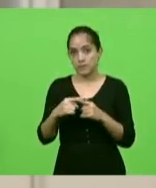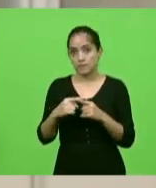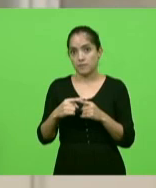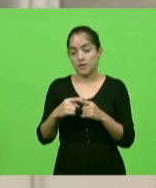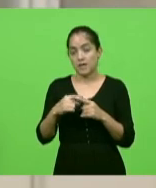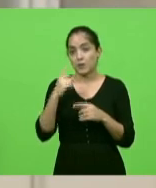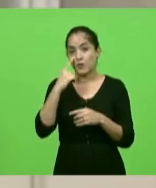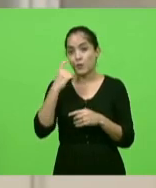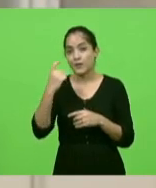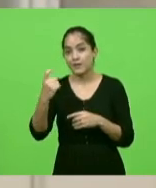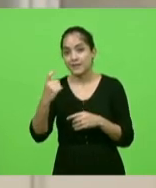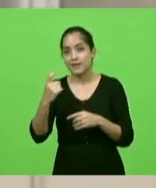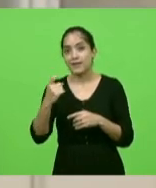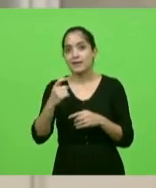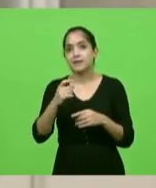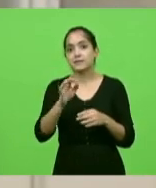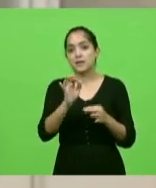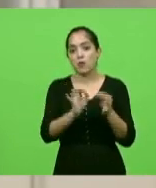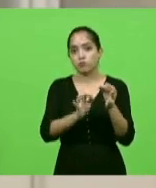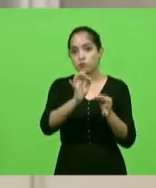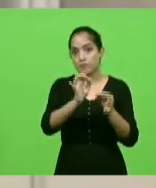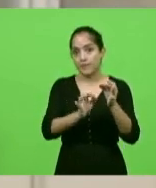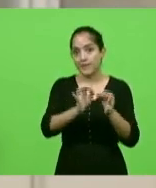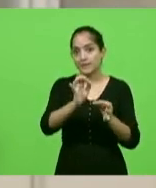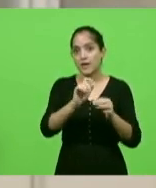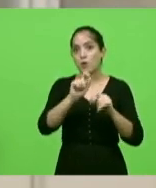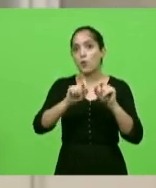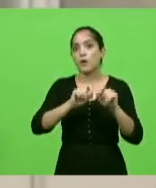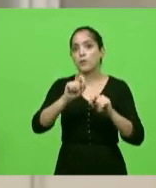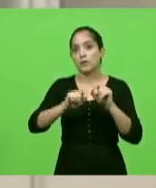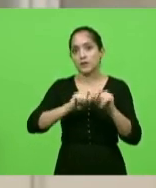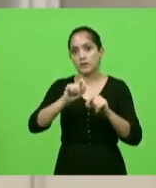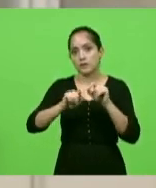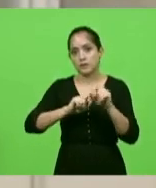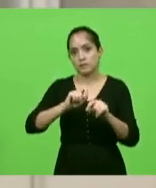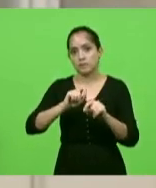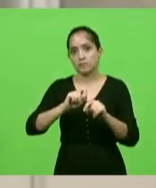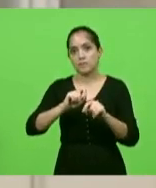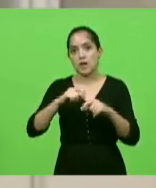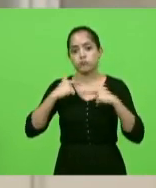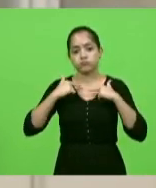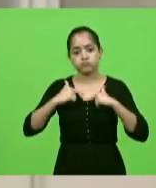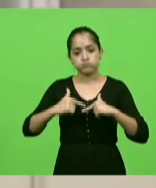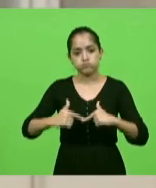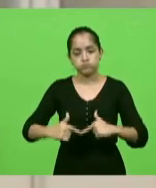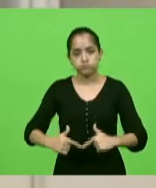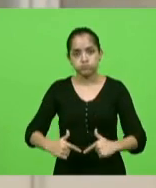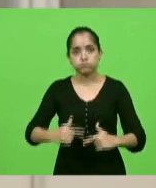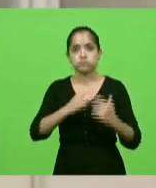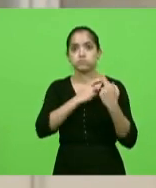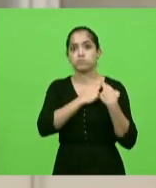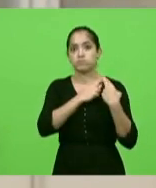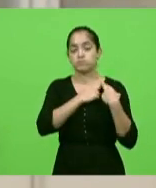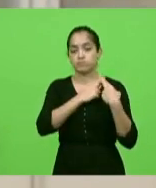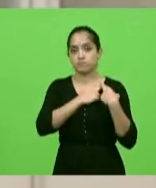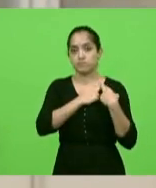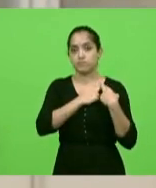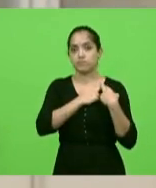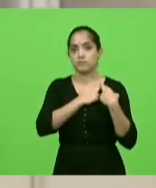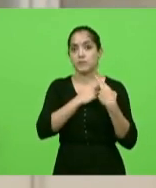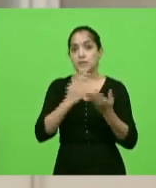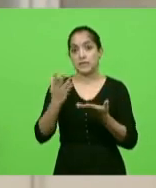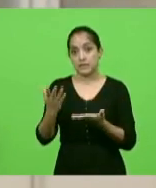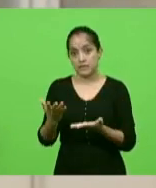que interessa para o tipo penal é ausência de responsabilização e